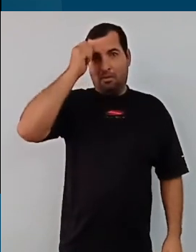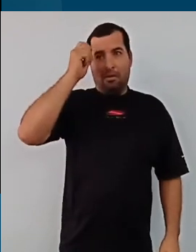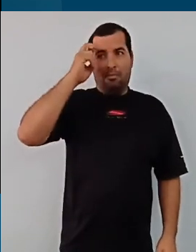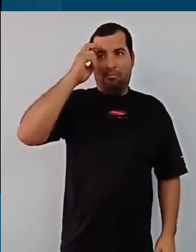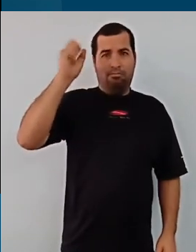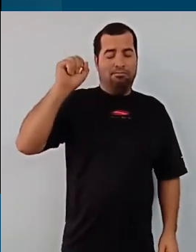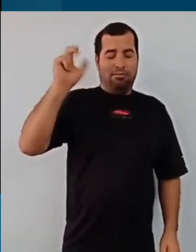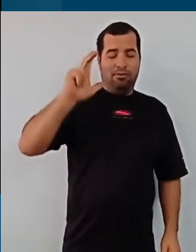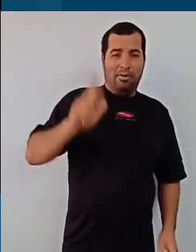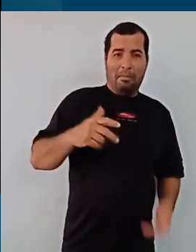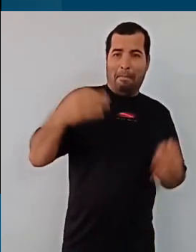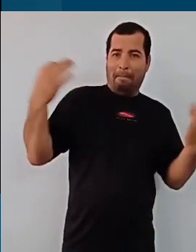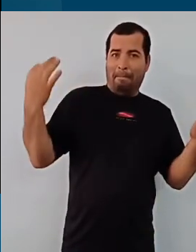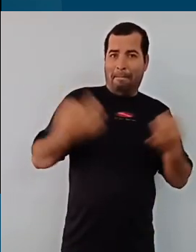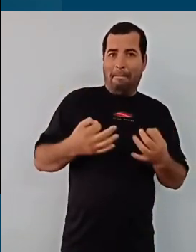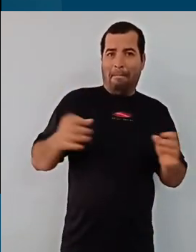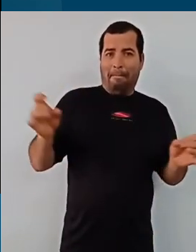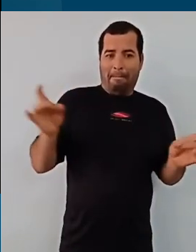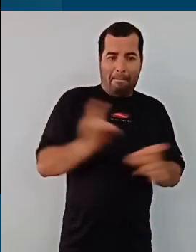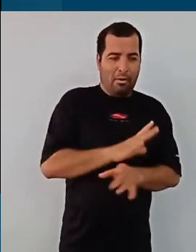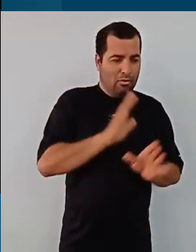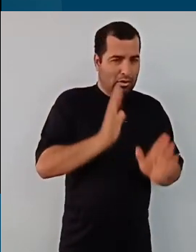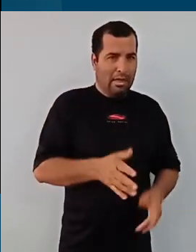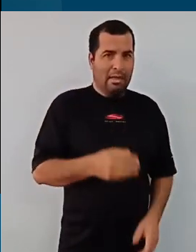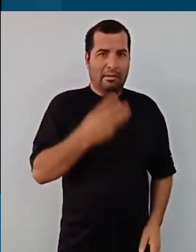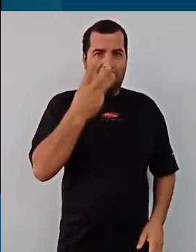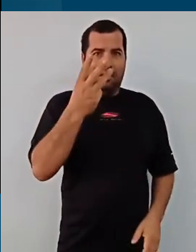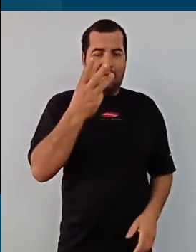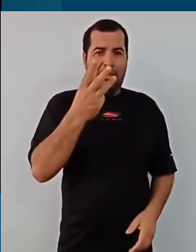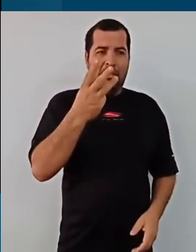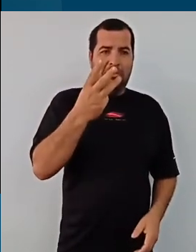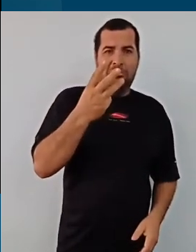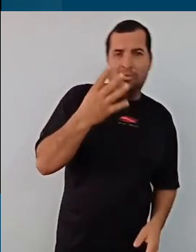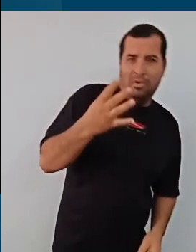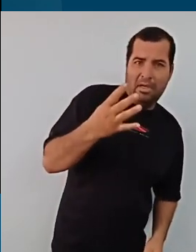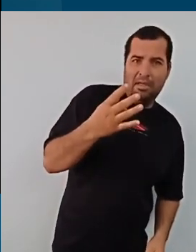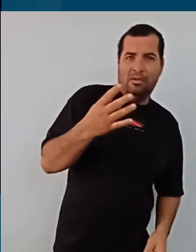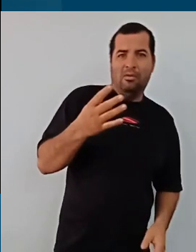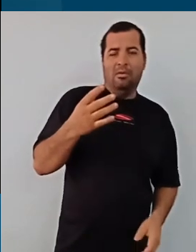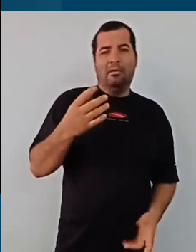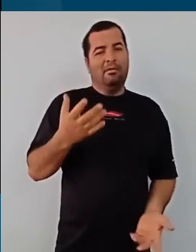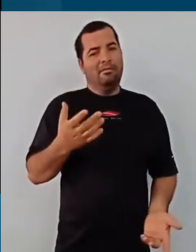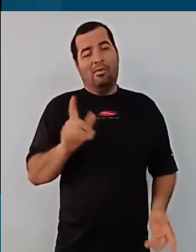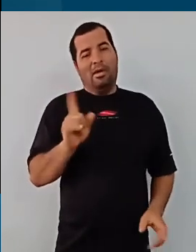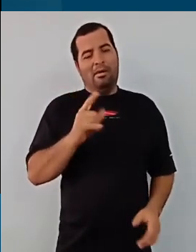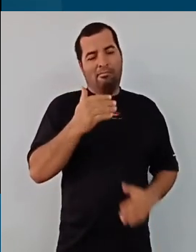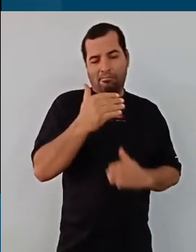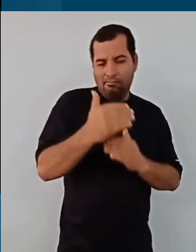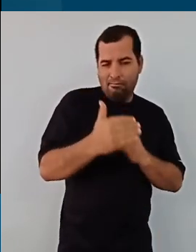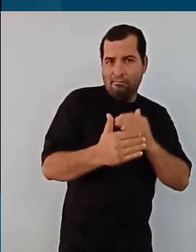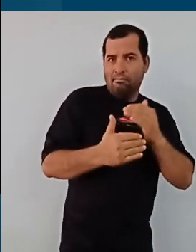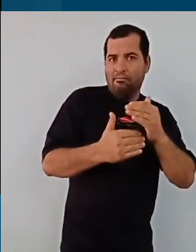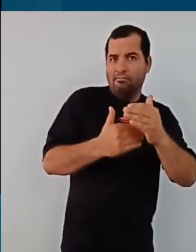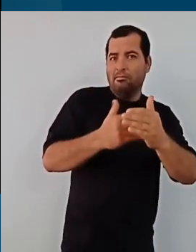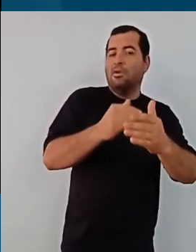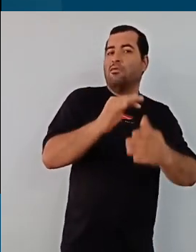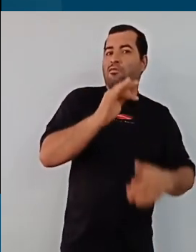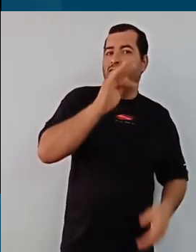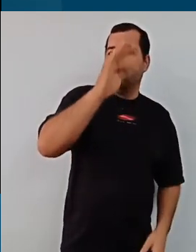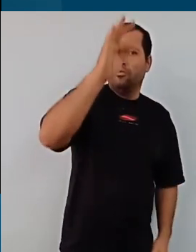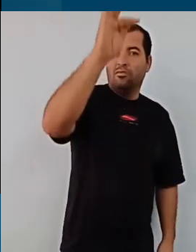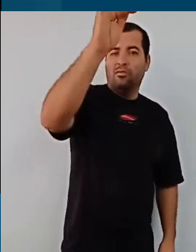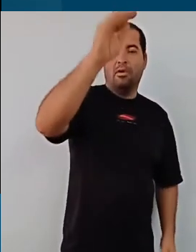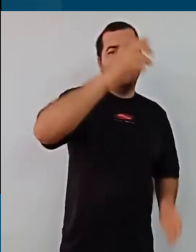que a gente resolva essa lacuna no período de 3, 4 anos, para depois pensar num currículo estável,